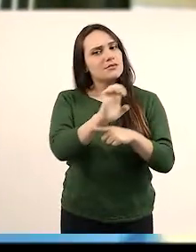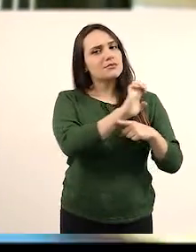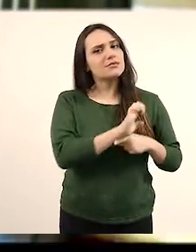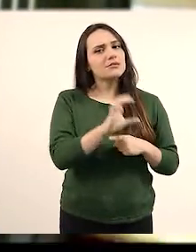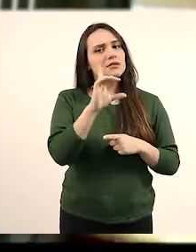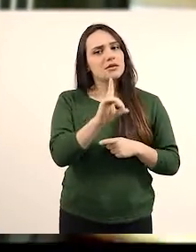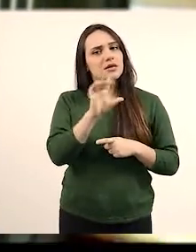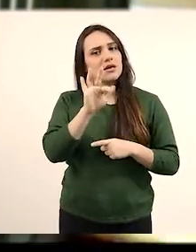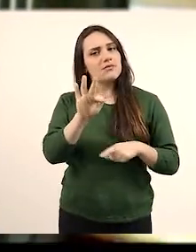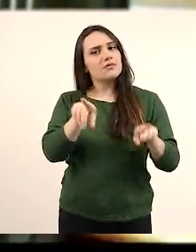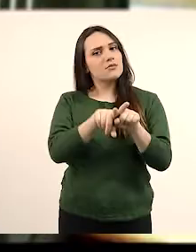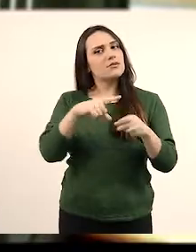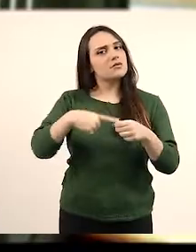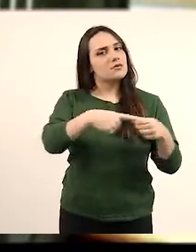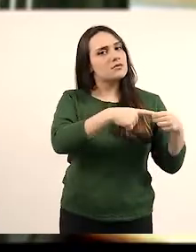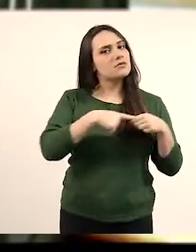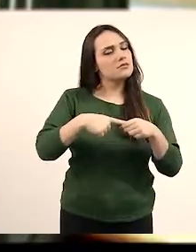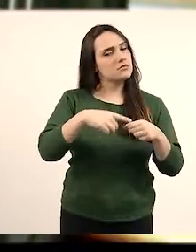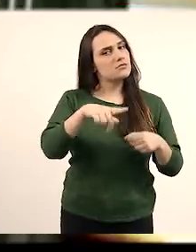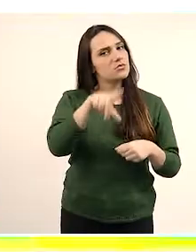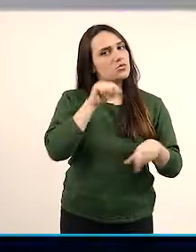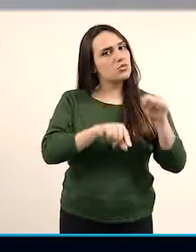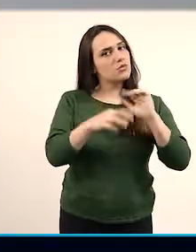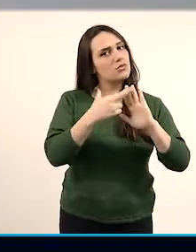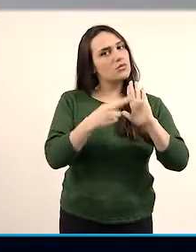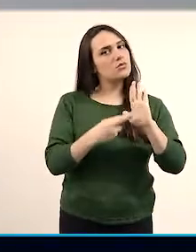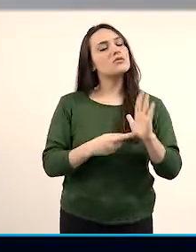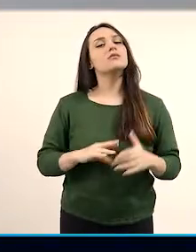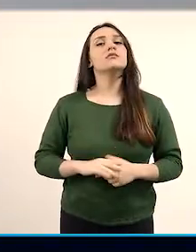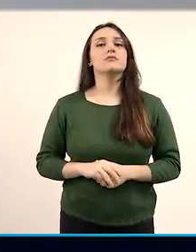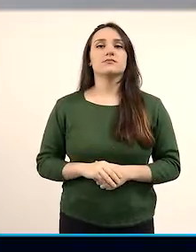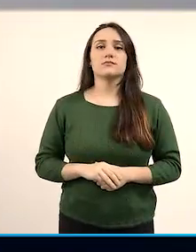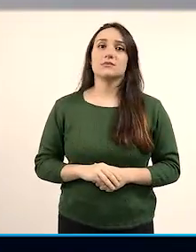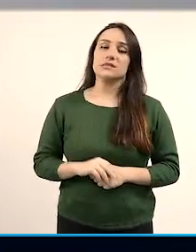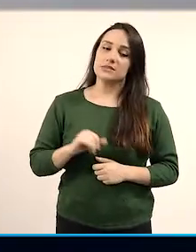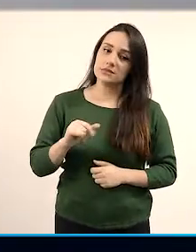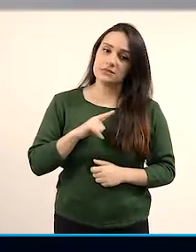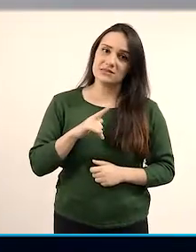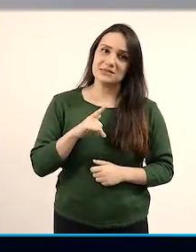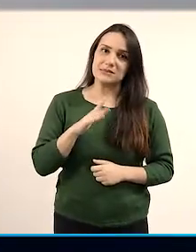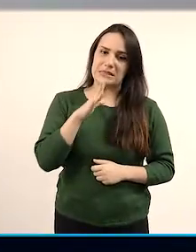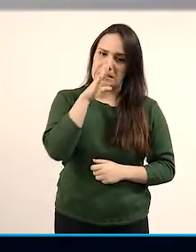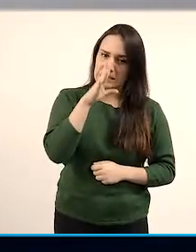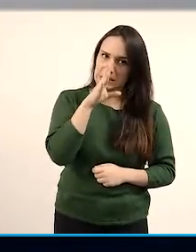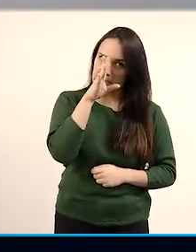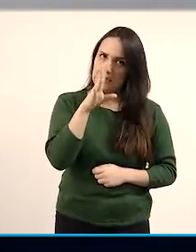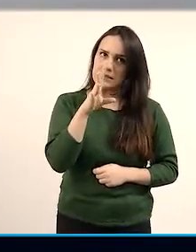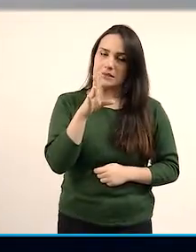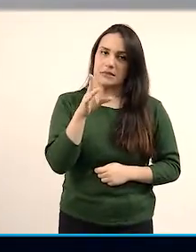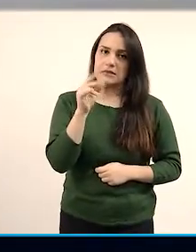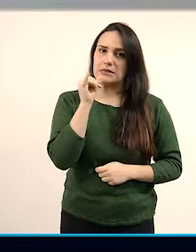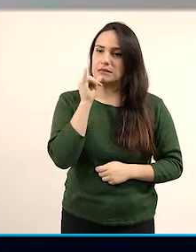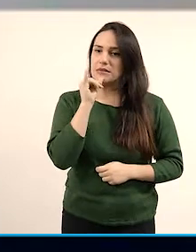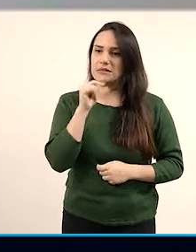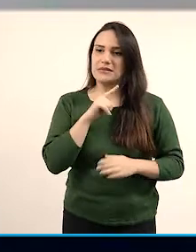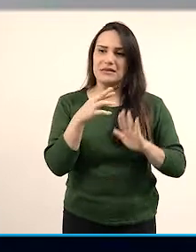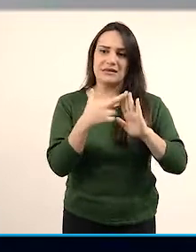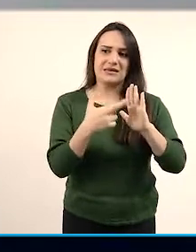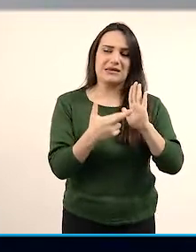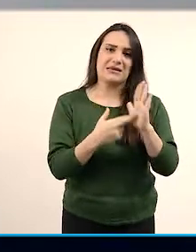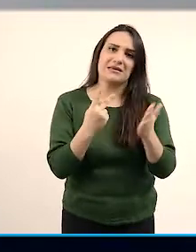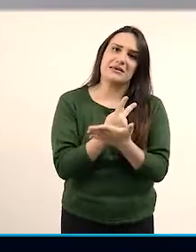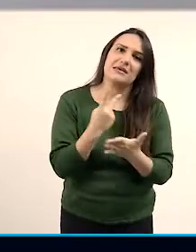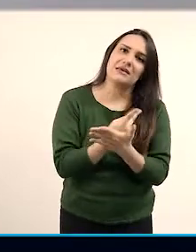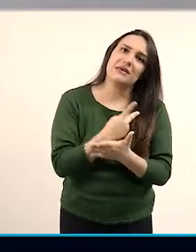estados, Distrito Federal e municípios. Se houve excessos e se há excessos